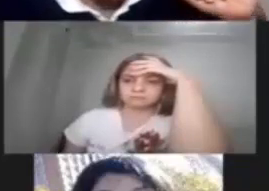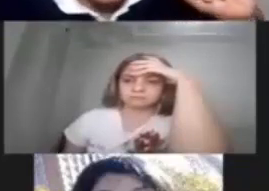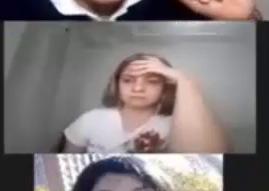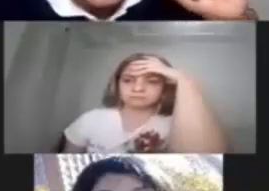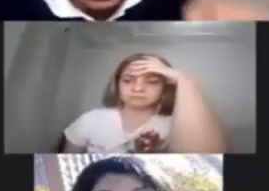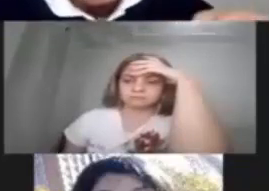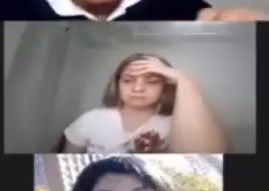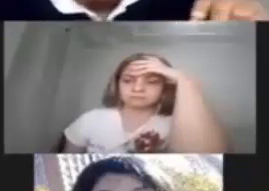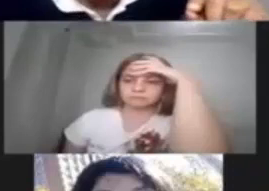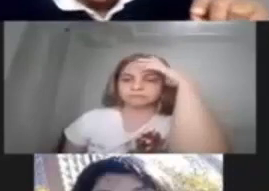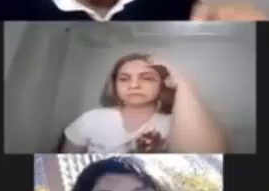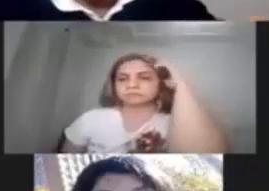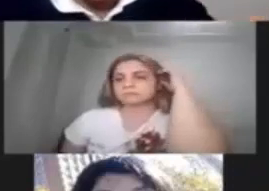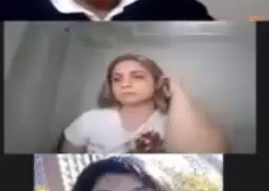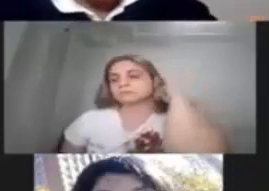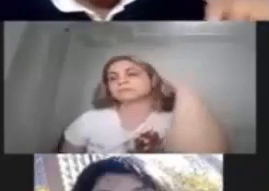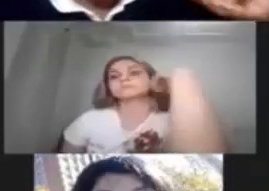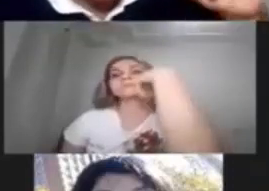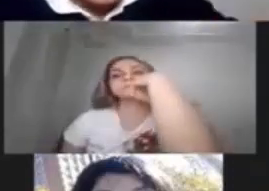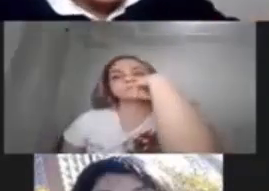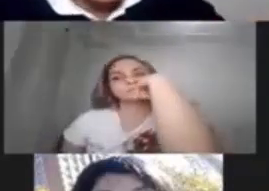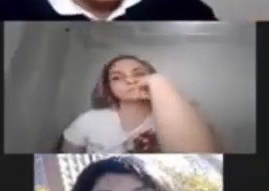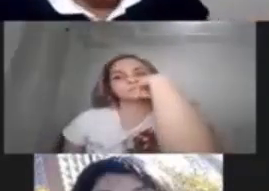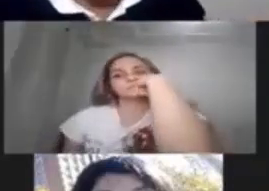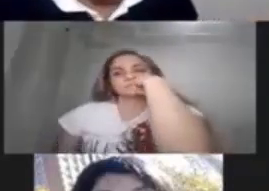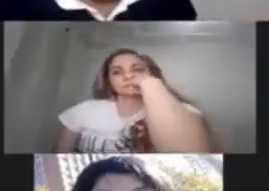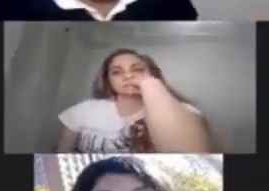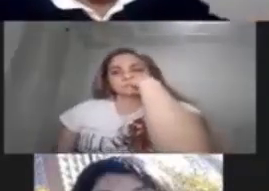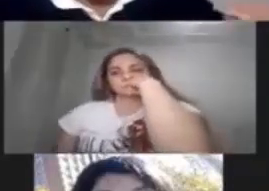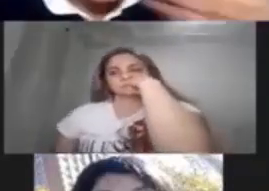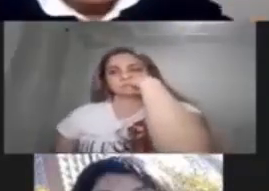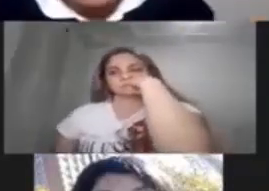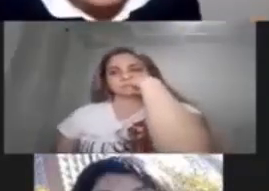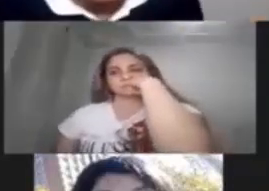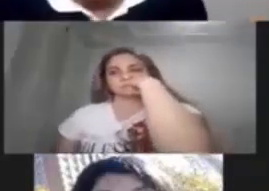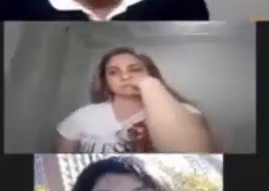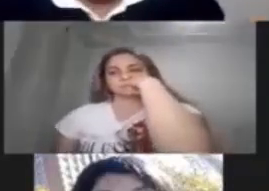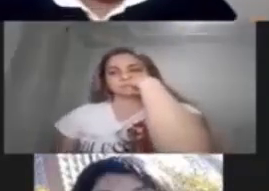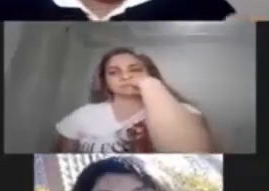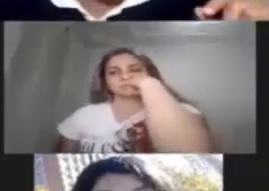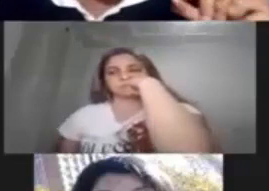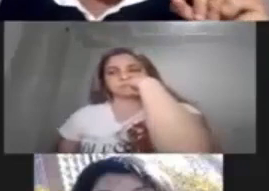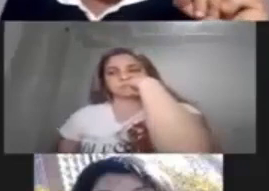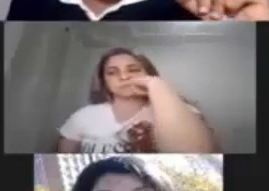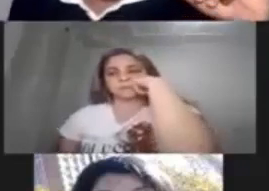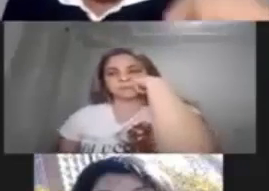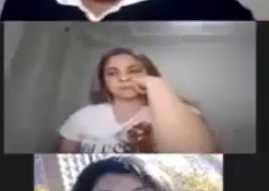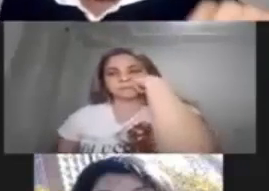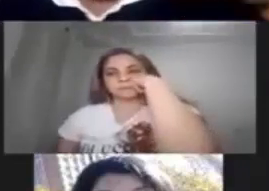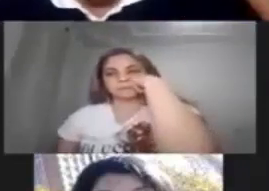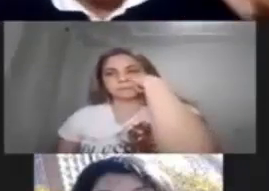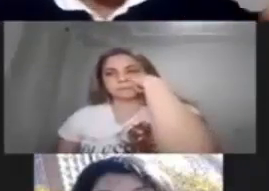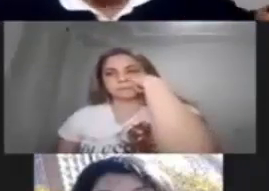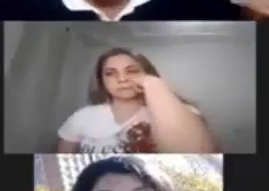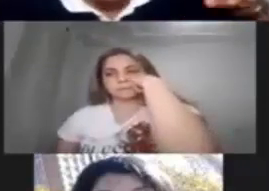estudei até no grego sobre esse texto aí o texto está lá clarissimamente eu vi nos nos textos